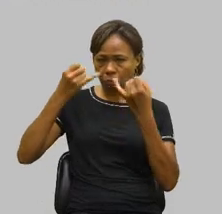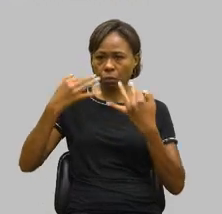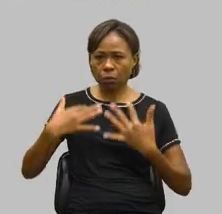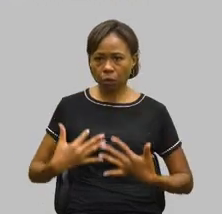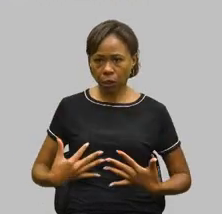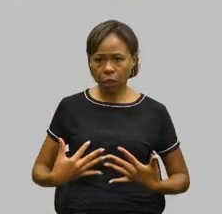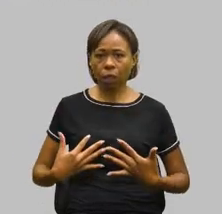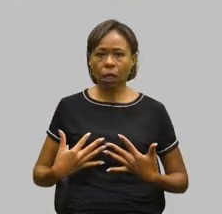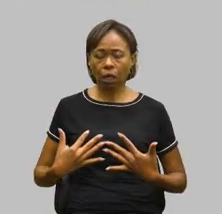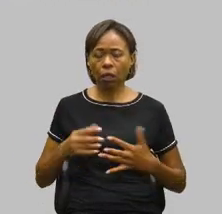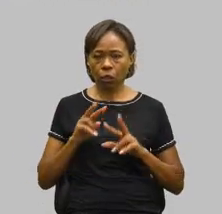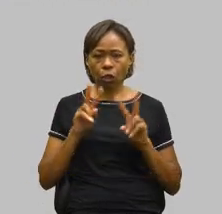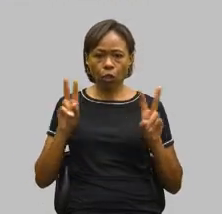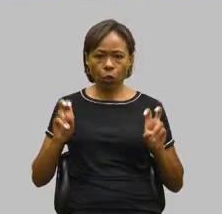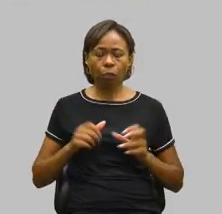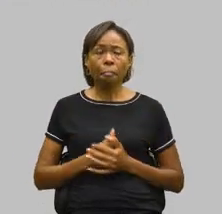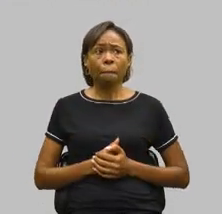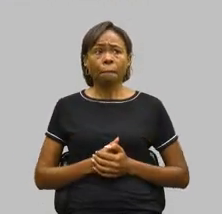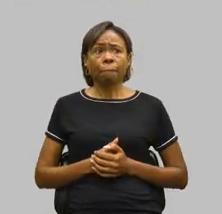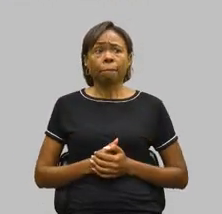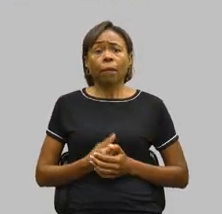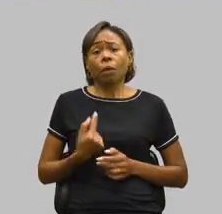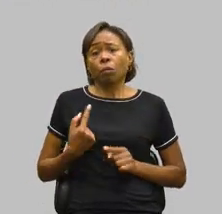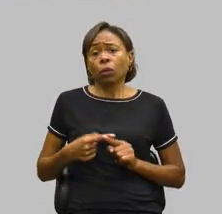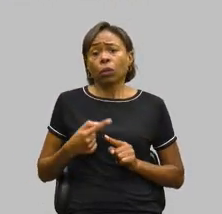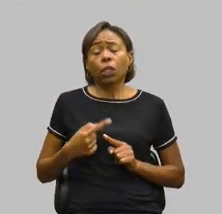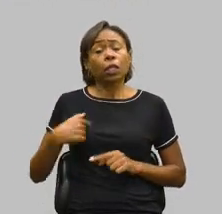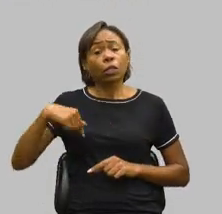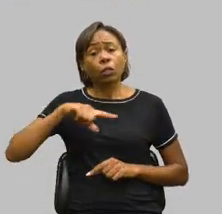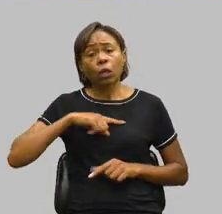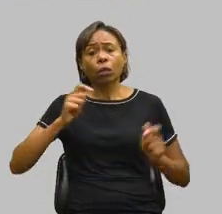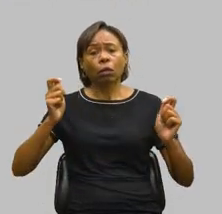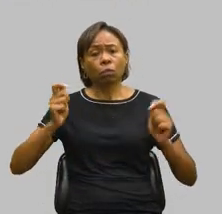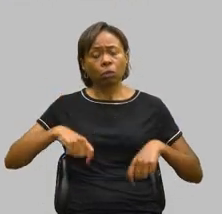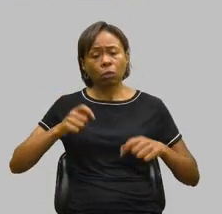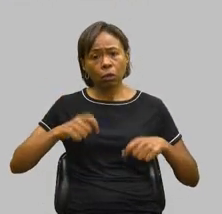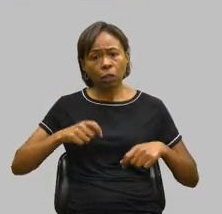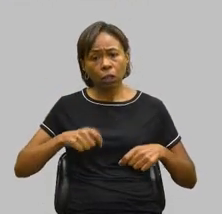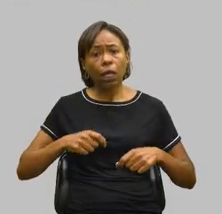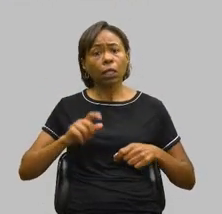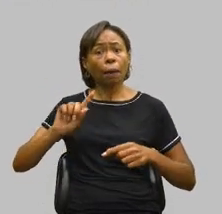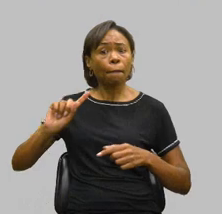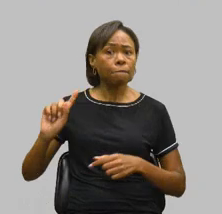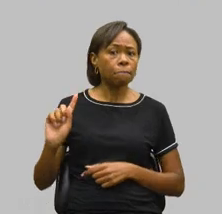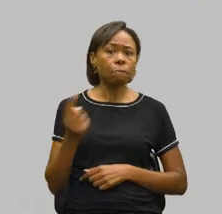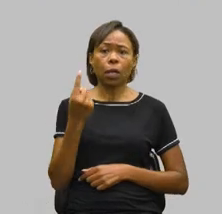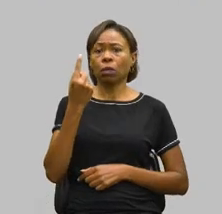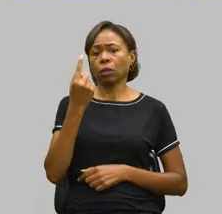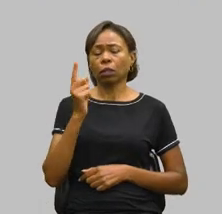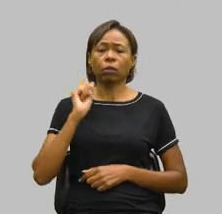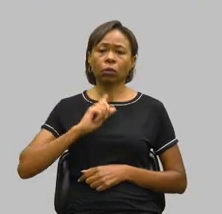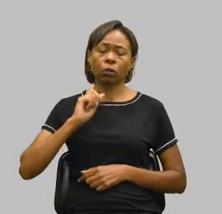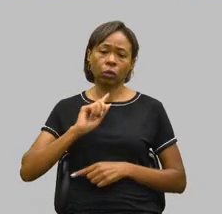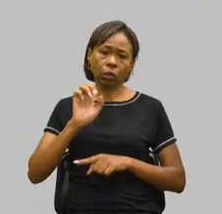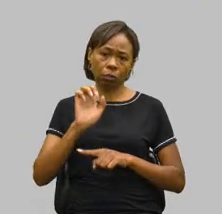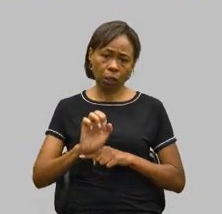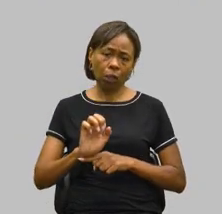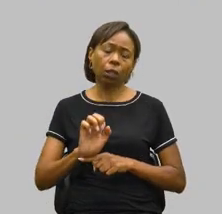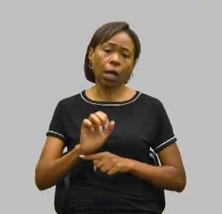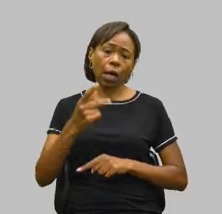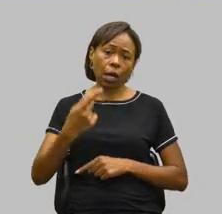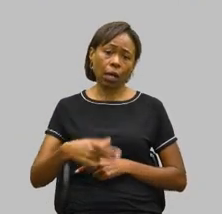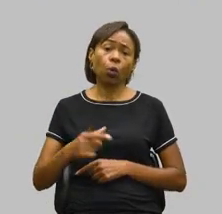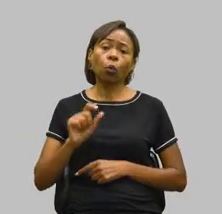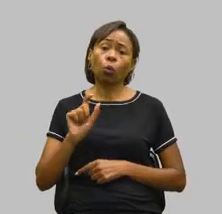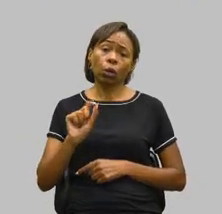nossa próxima reunião de comissão que nós possamos avançar de maneira eh Pioneira também no estado eh no estado de Minas Gerais